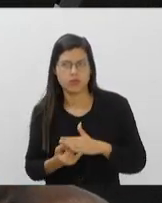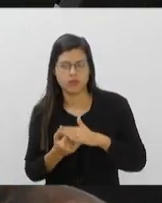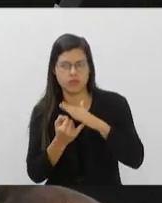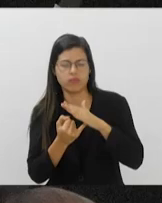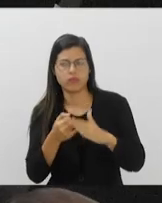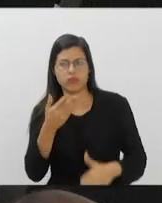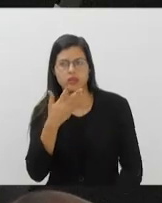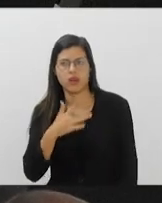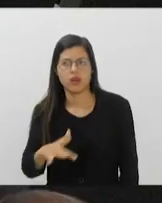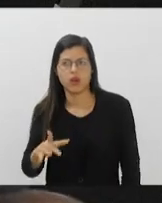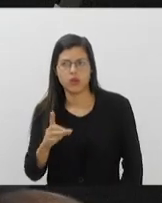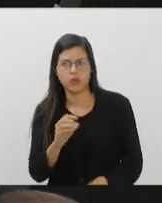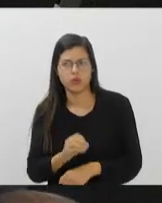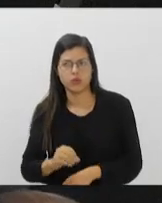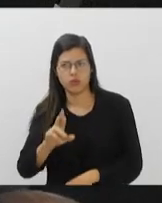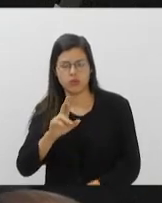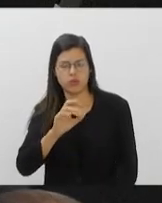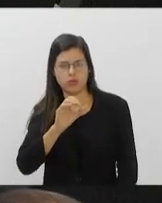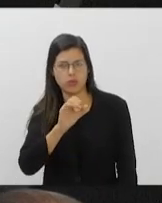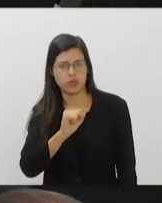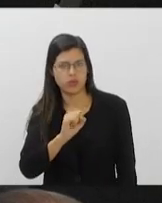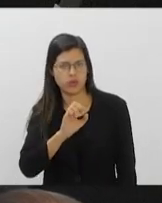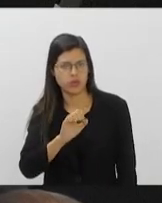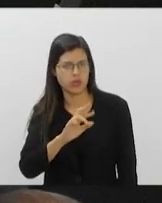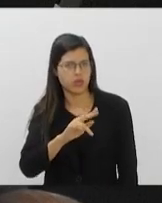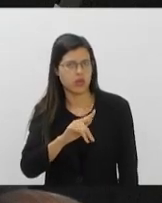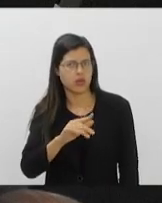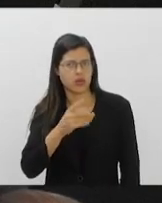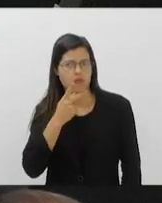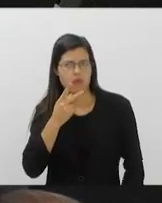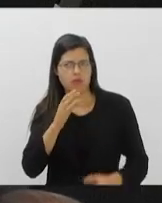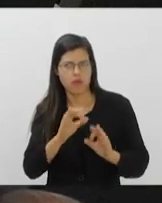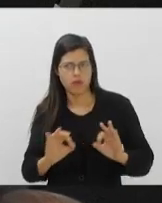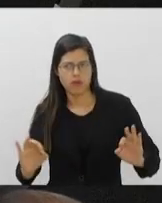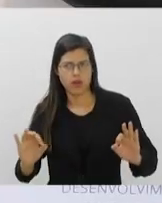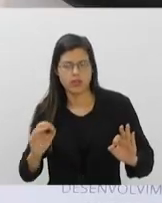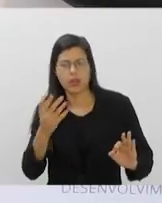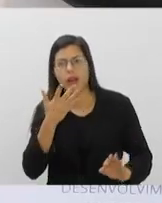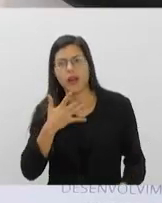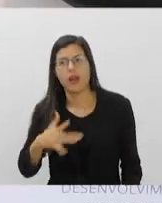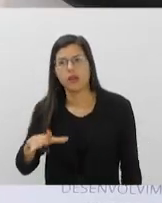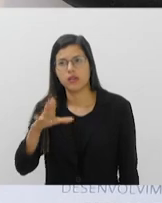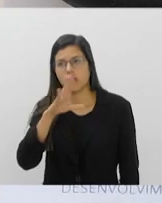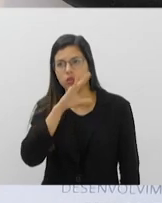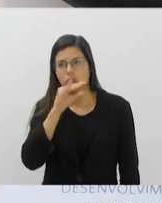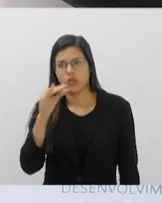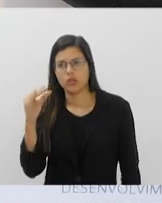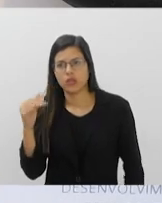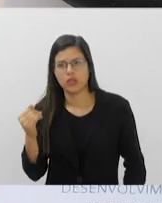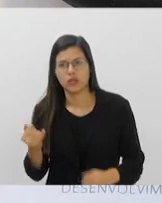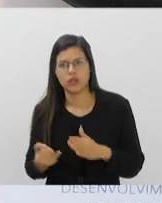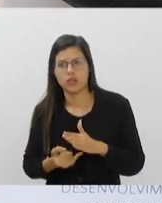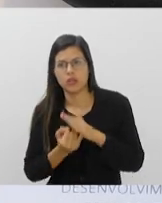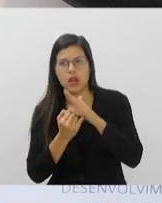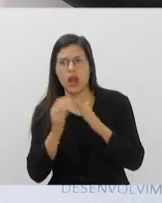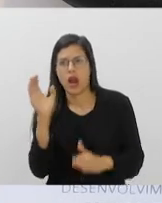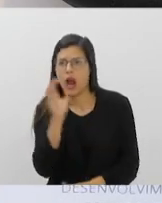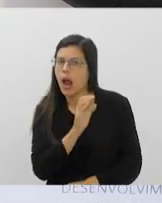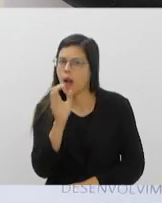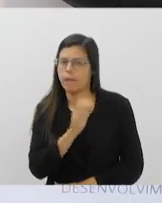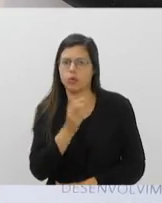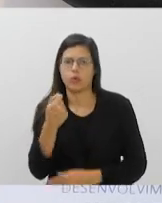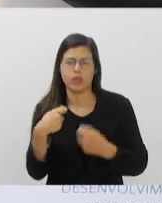aí o Dr Sérgio fala uma frase que eu gosto muito quando se trata de criança e adolescente institucionalizado é pé no acelerador sim